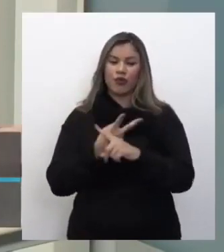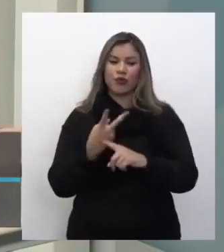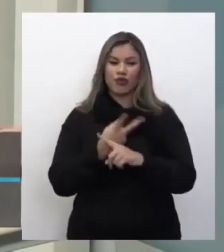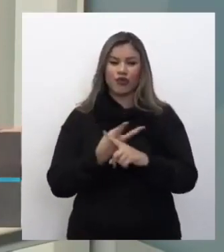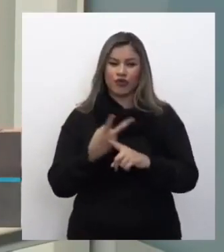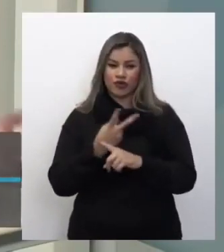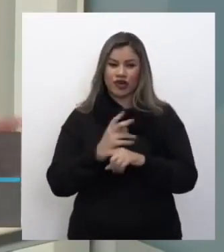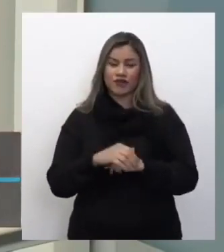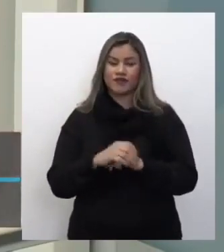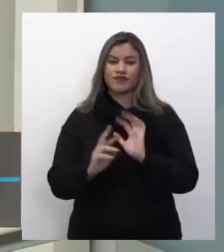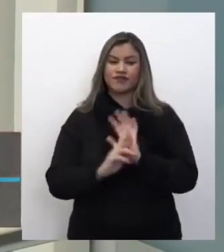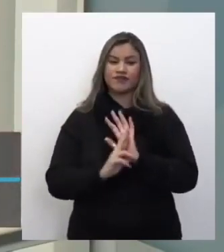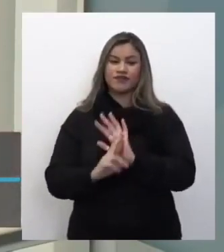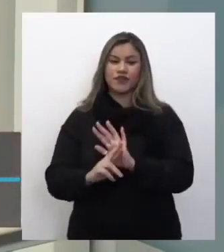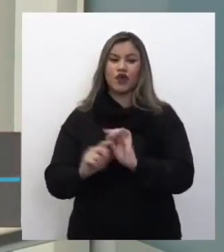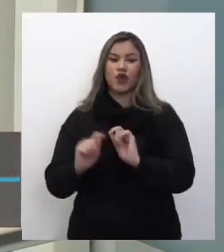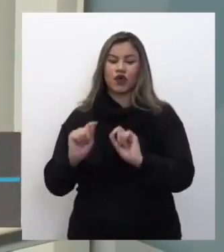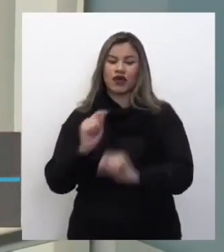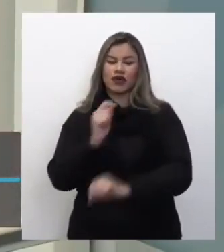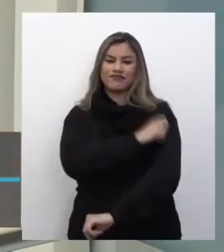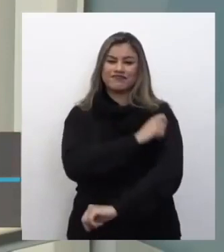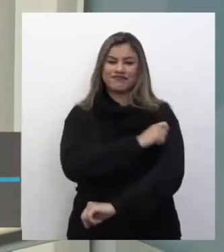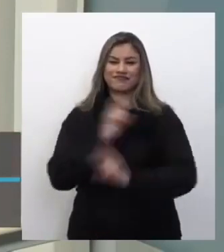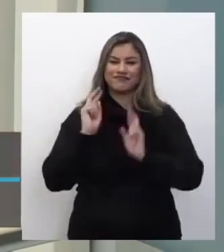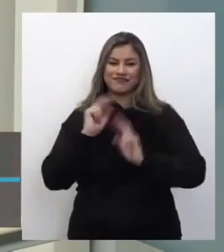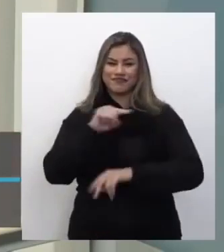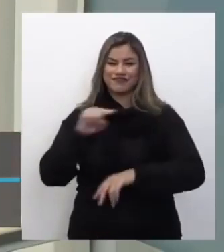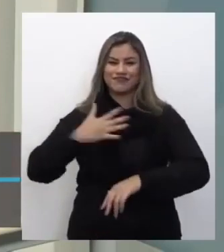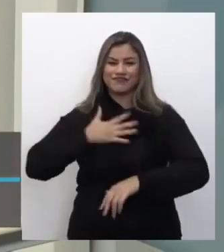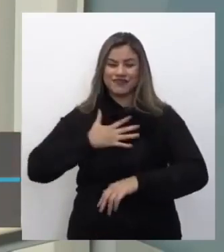é representado por alunos. Espero que vocês gostem.